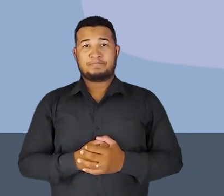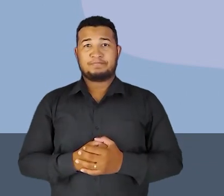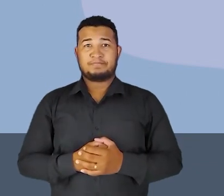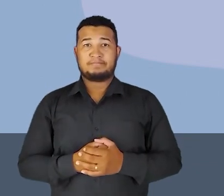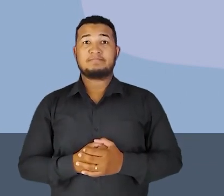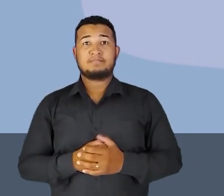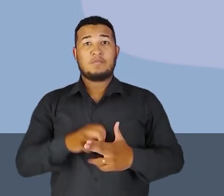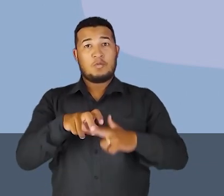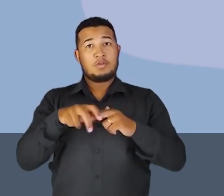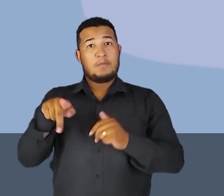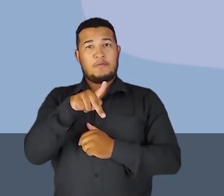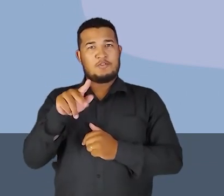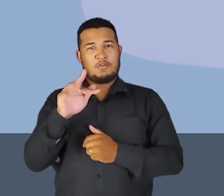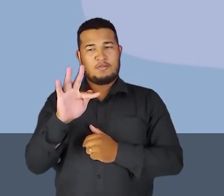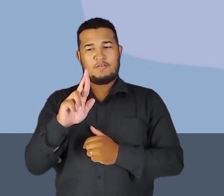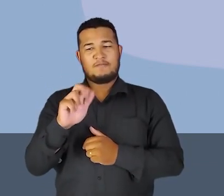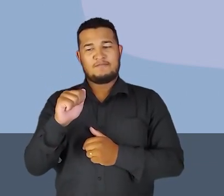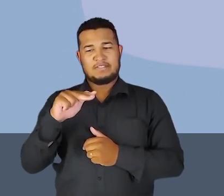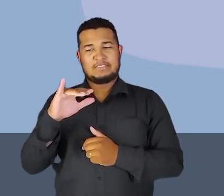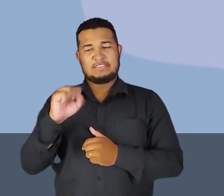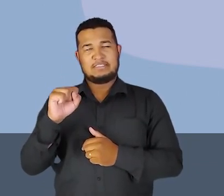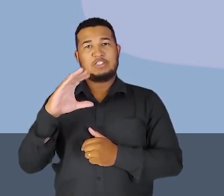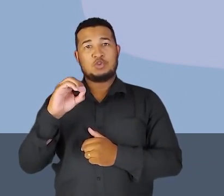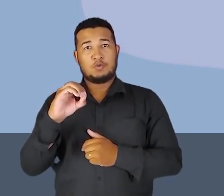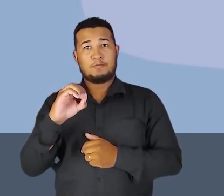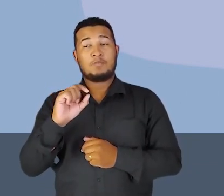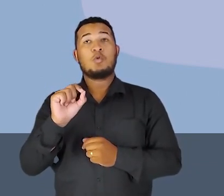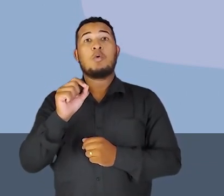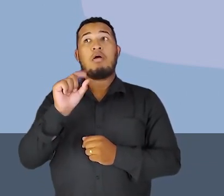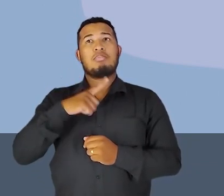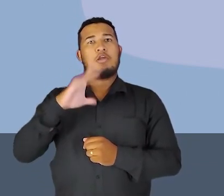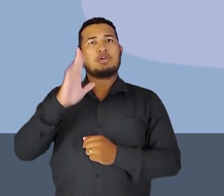Segundo o professor Francisco Aurélio Ribeiro, os jesuítas, liderados por